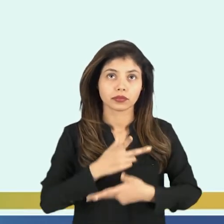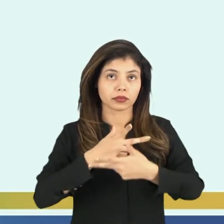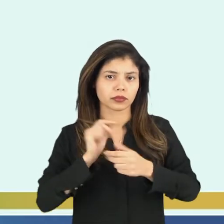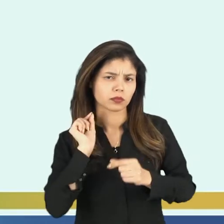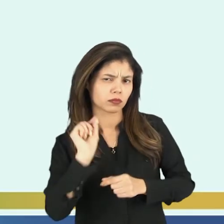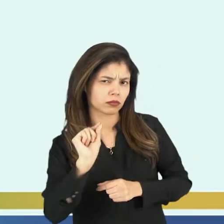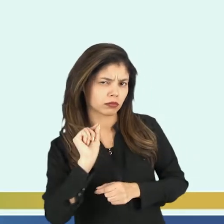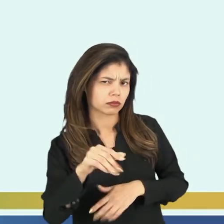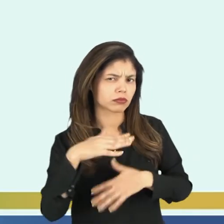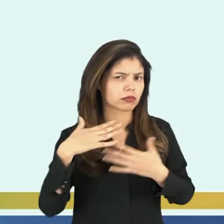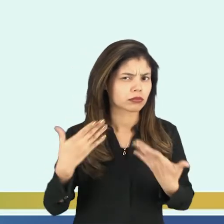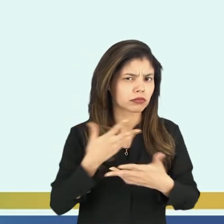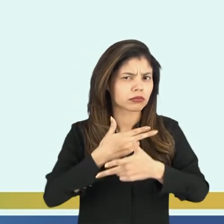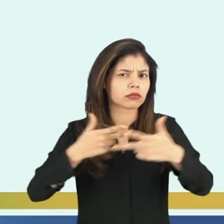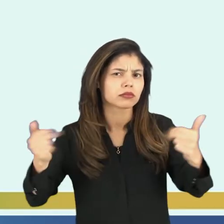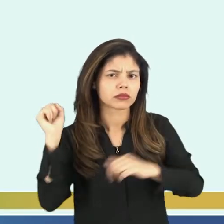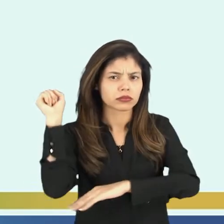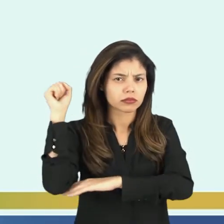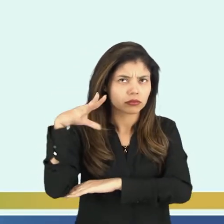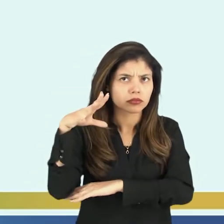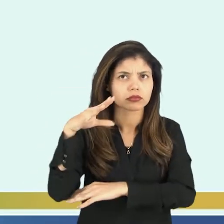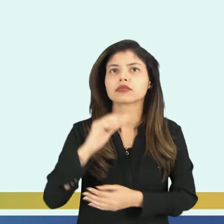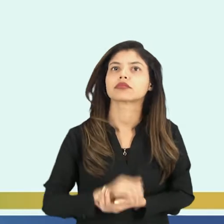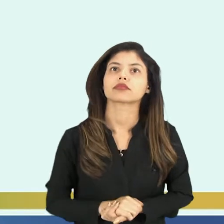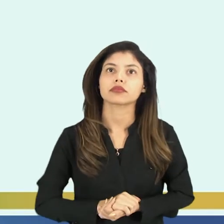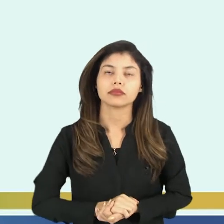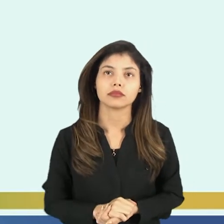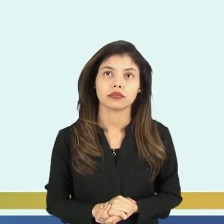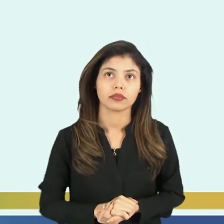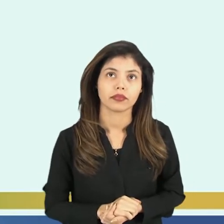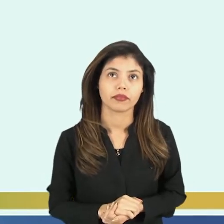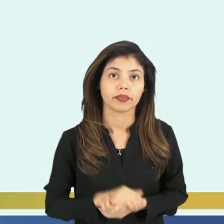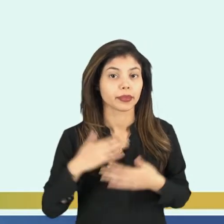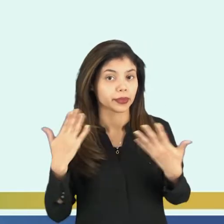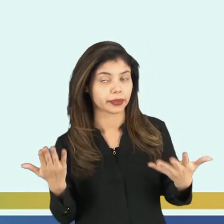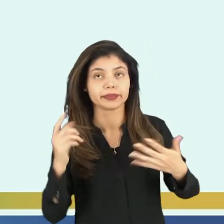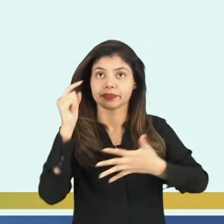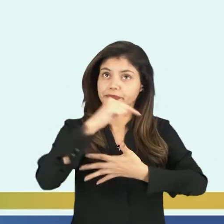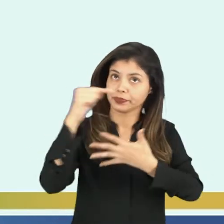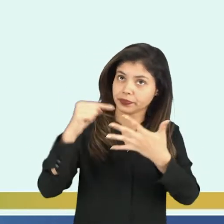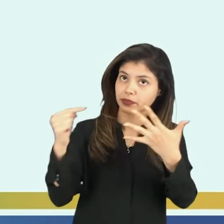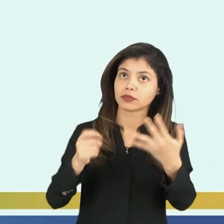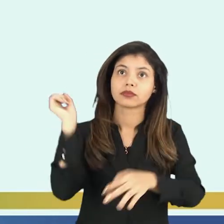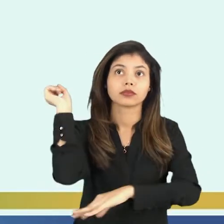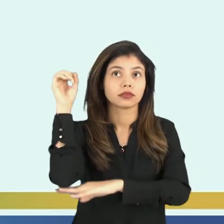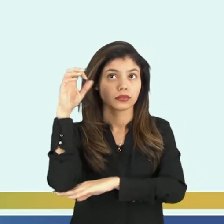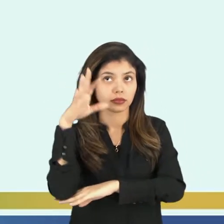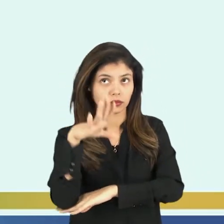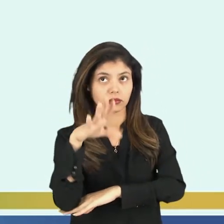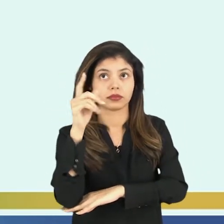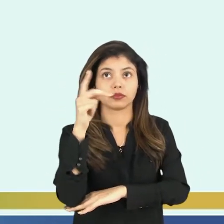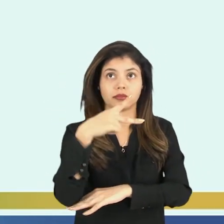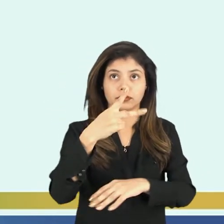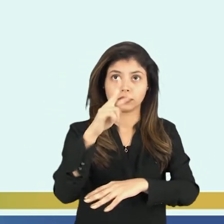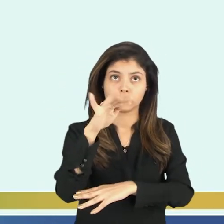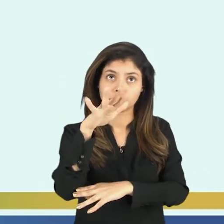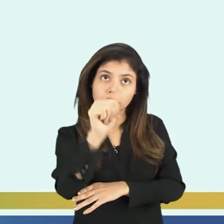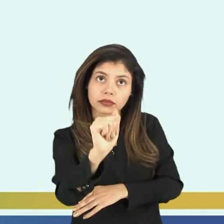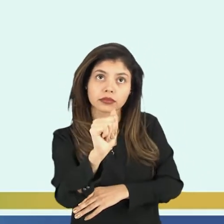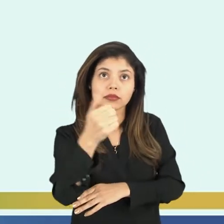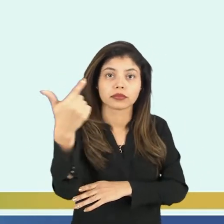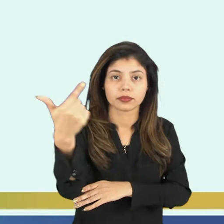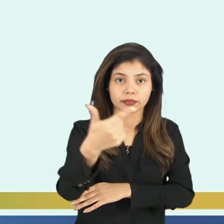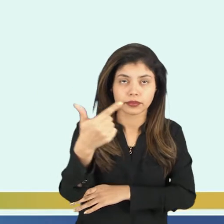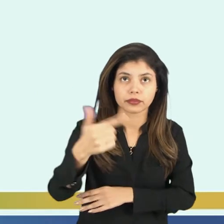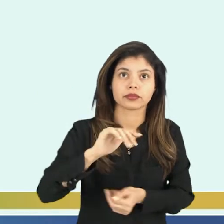O que são, na verdade, objetos luminosos? Bem, são uma espécie de luz primária